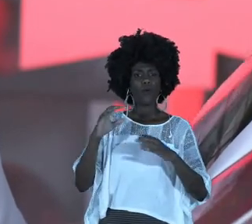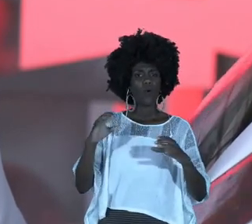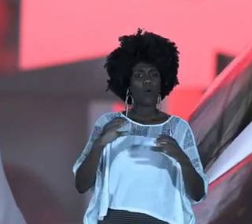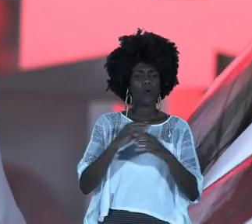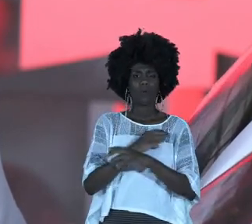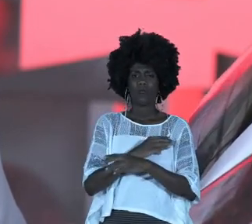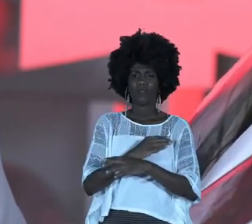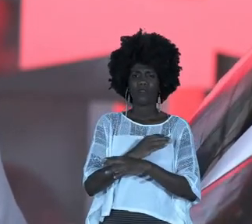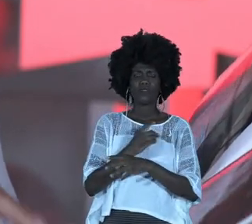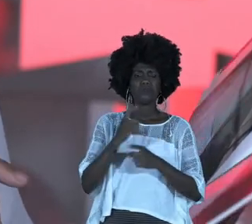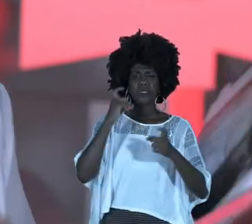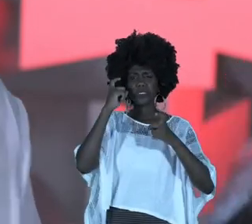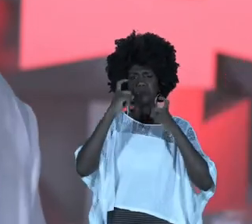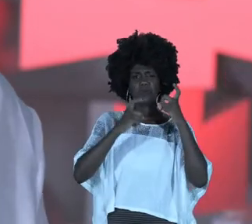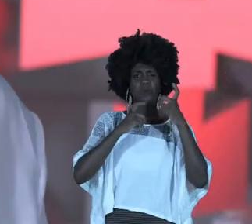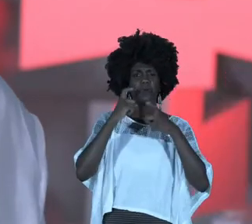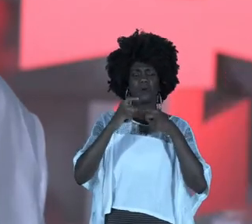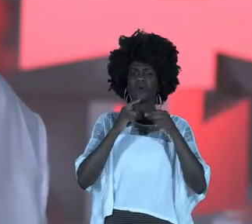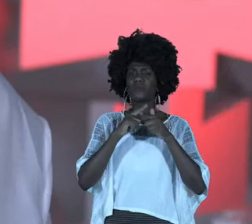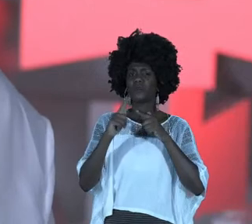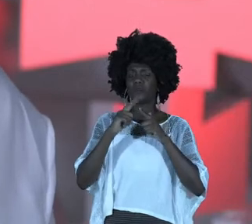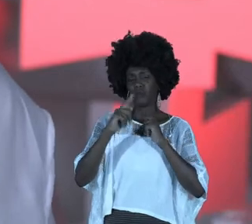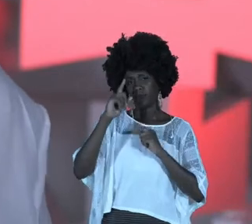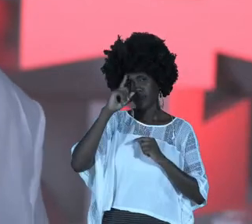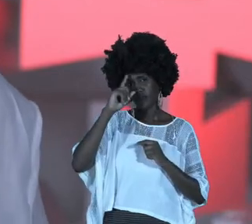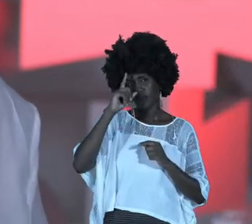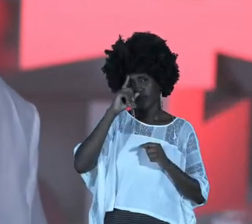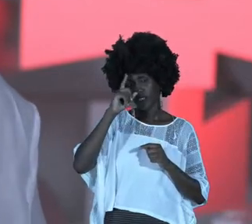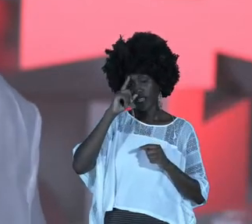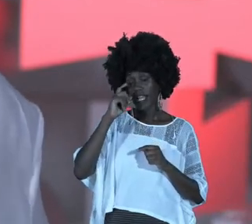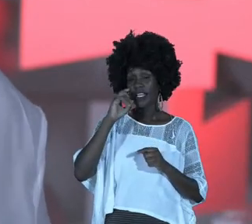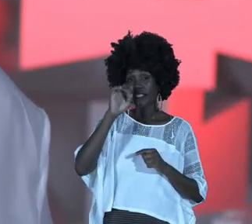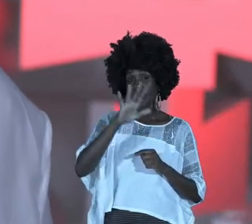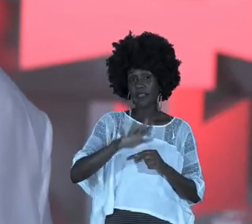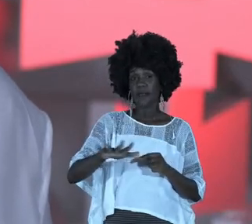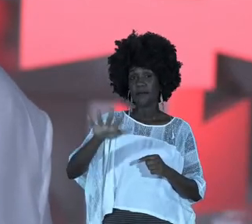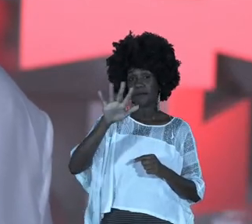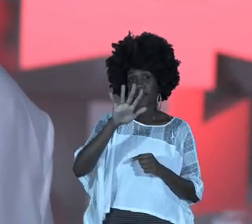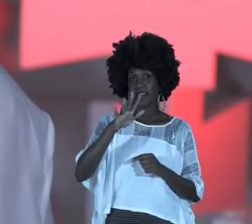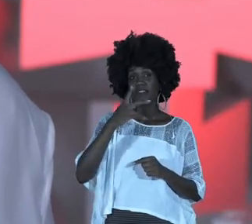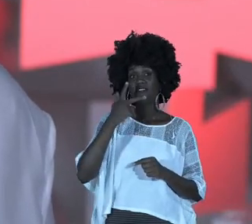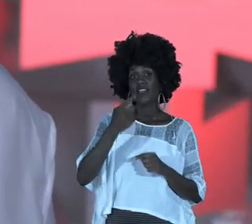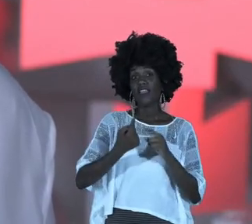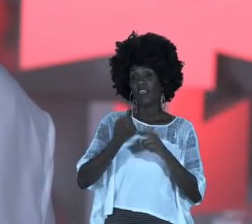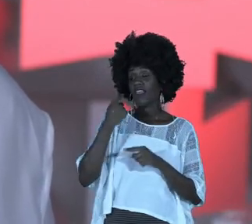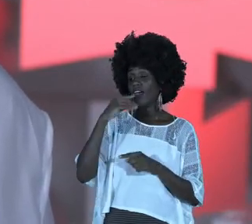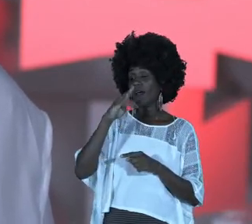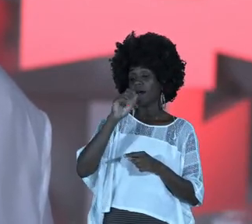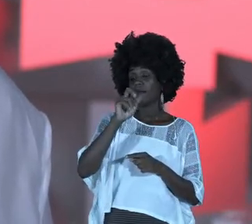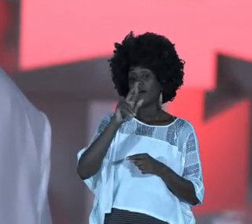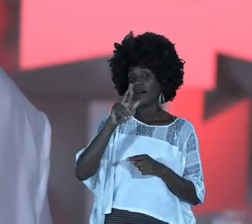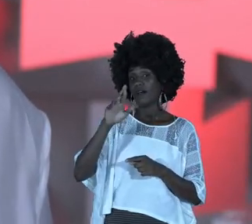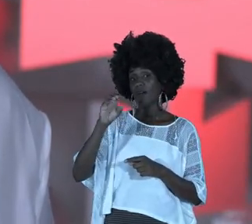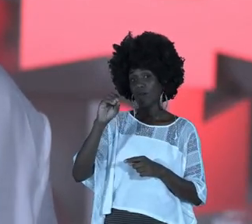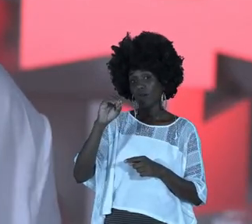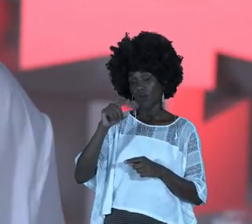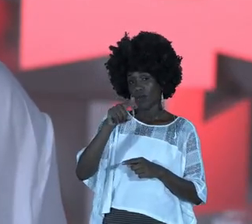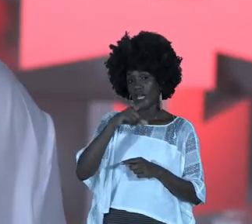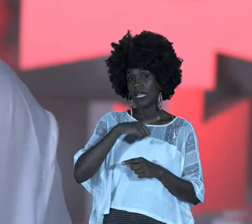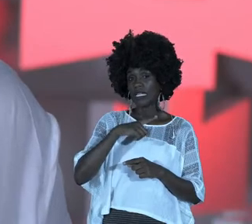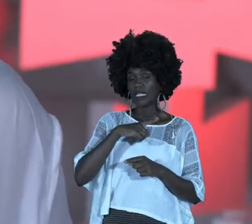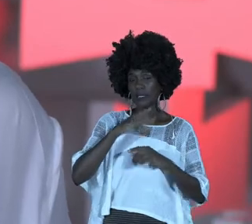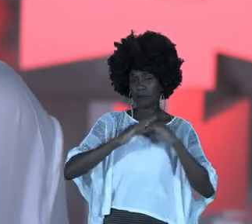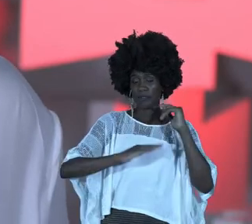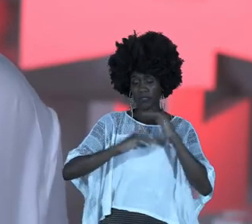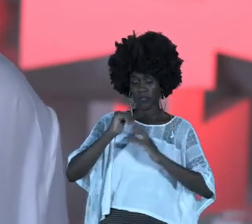dia. Então, esse trânsito de imagens, que eu falei do barroco, que existe em muitos artistas,